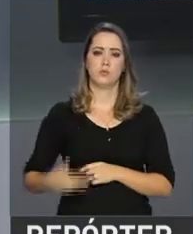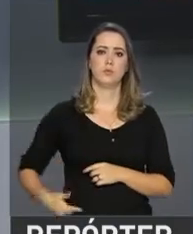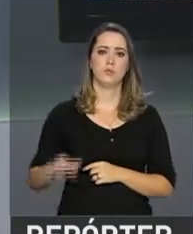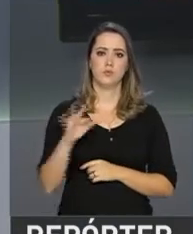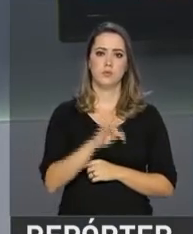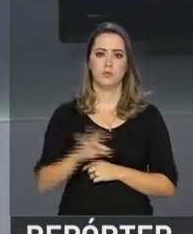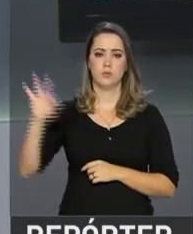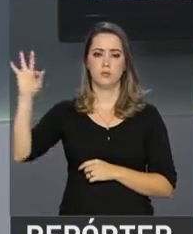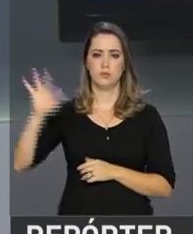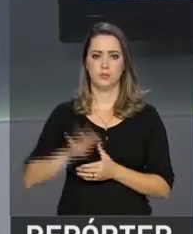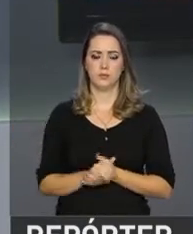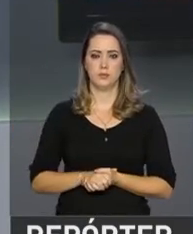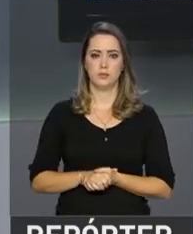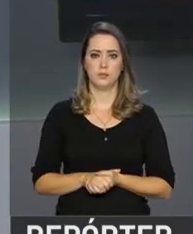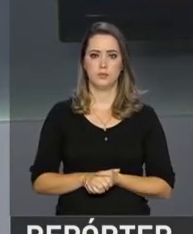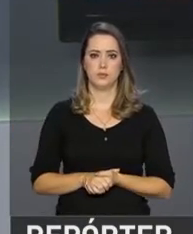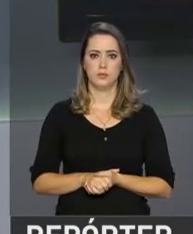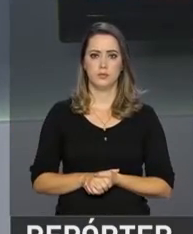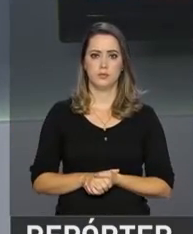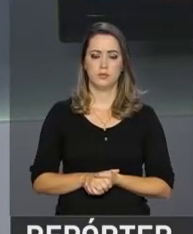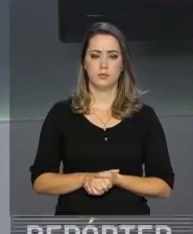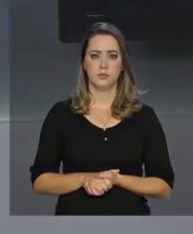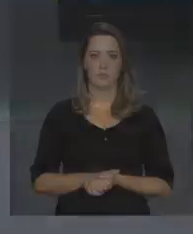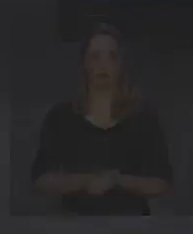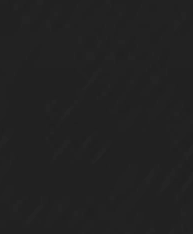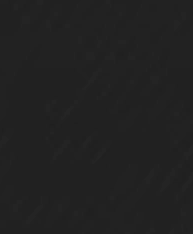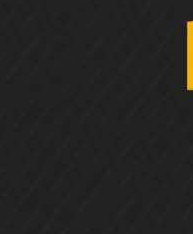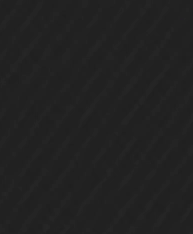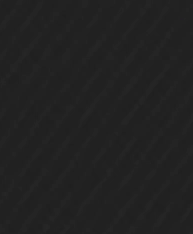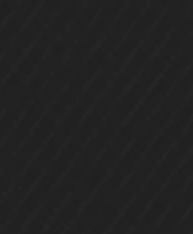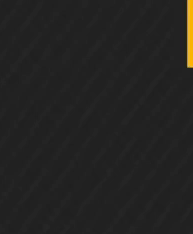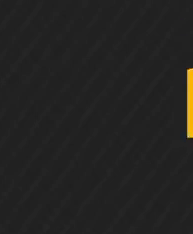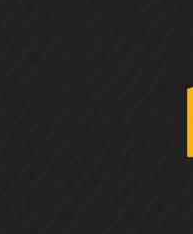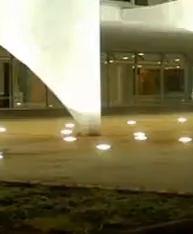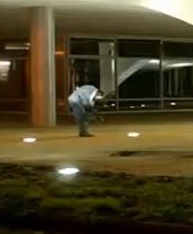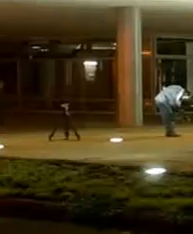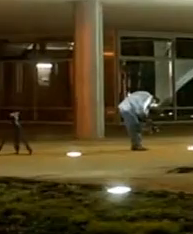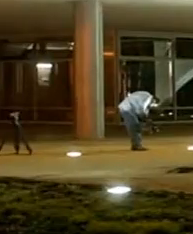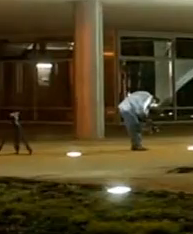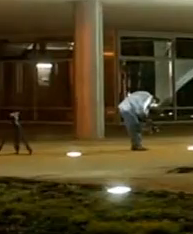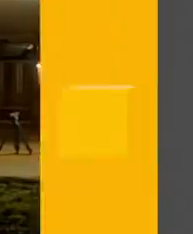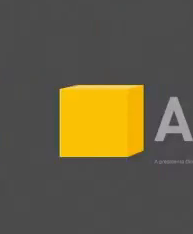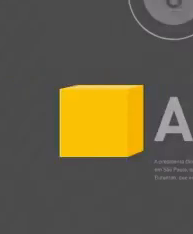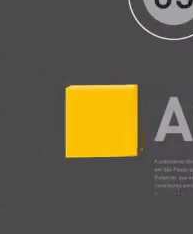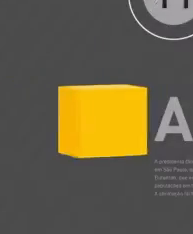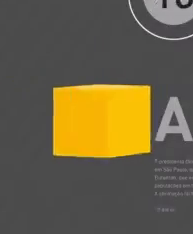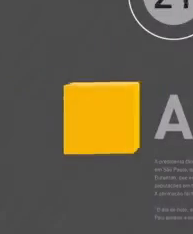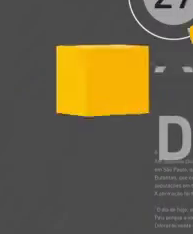NBR, a TV do Governo Federal.